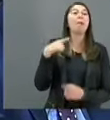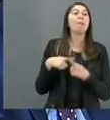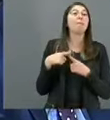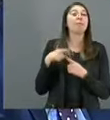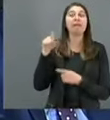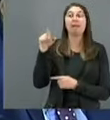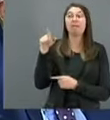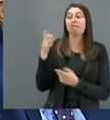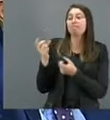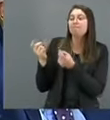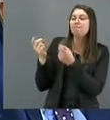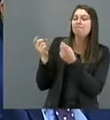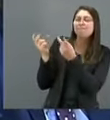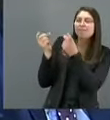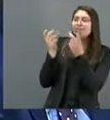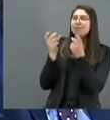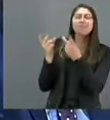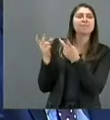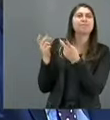tenha condição